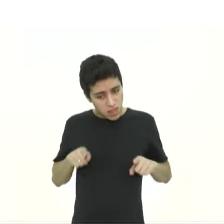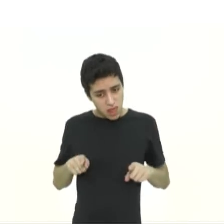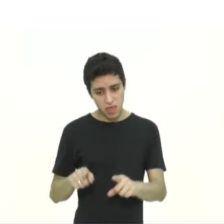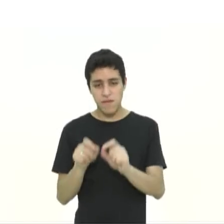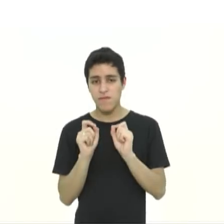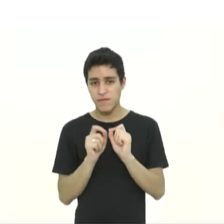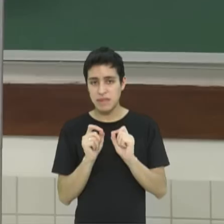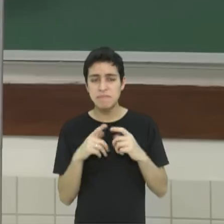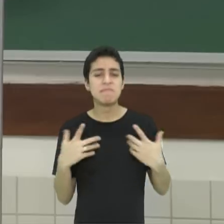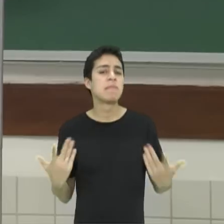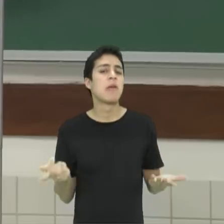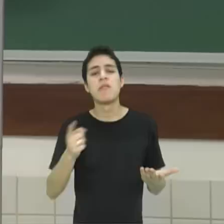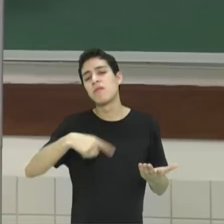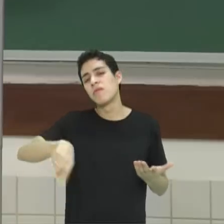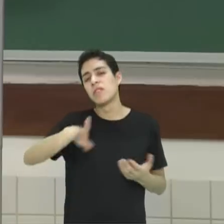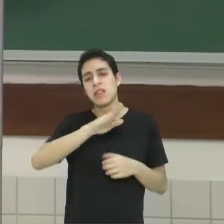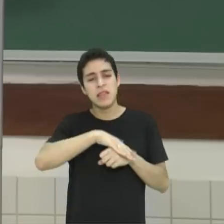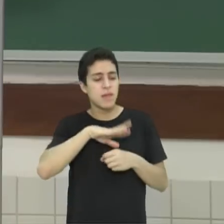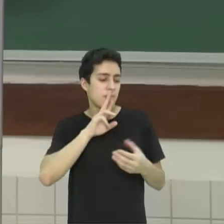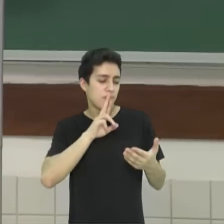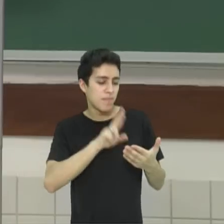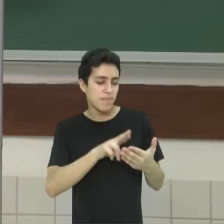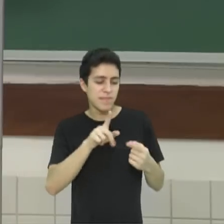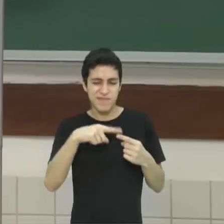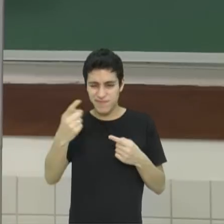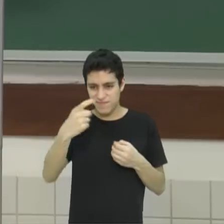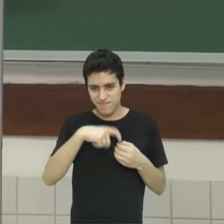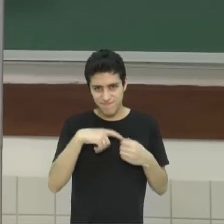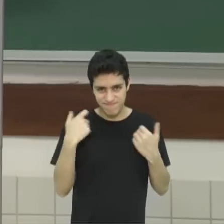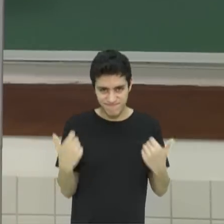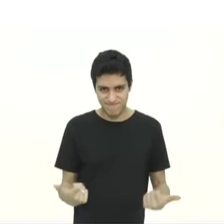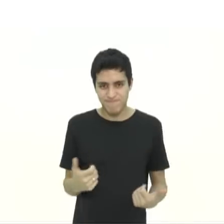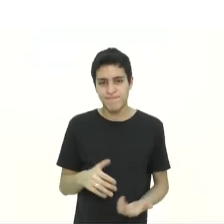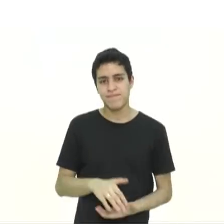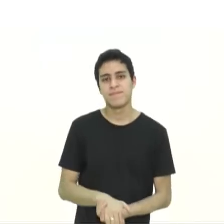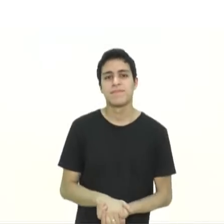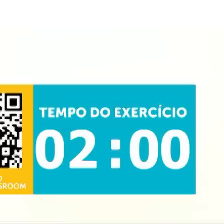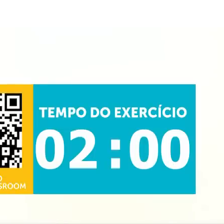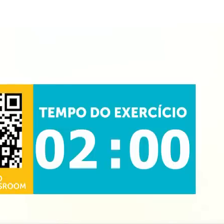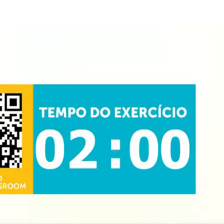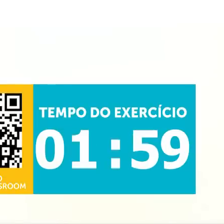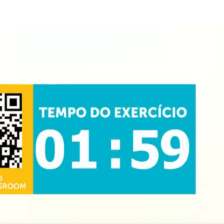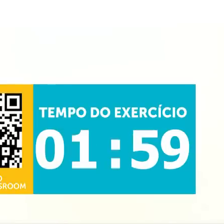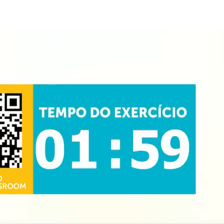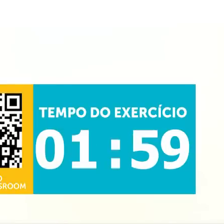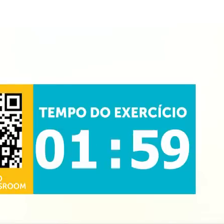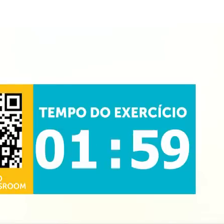tempo? Então, você vai ter um tempinho e nós já retornamos.